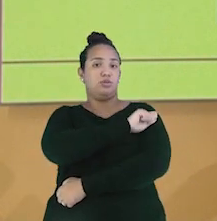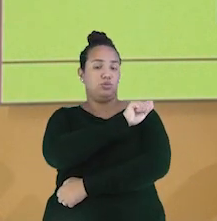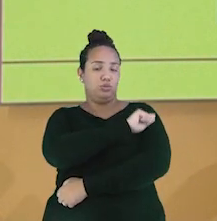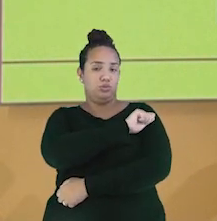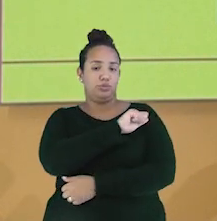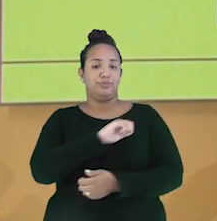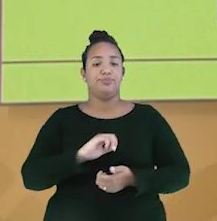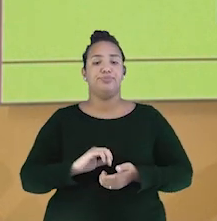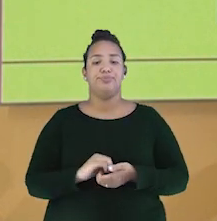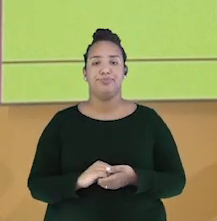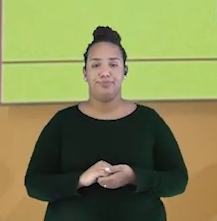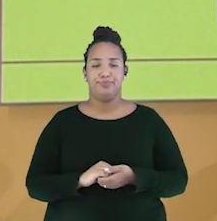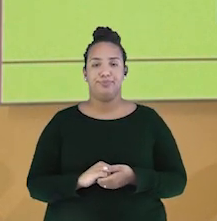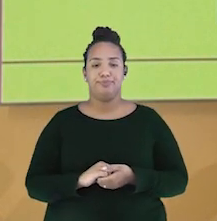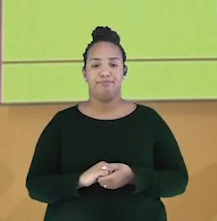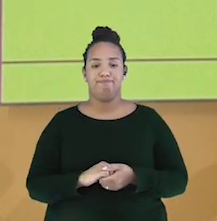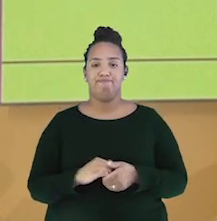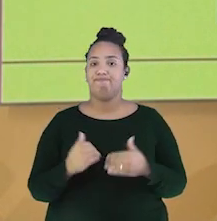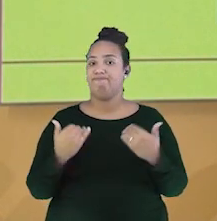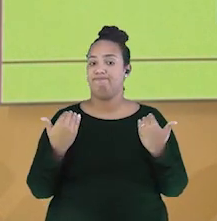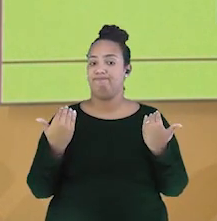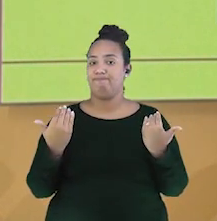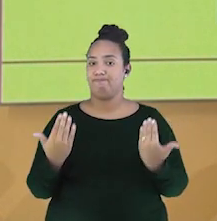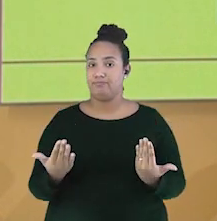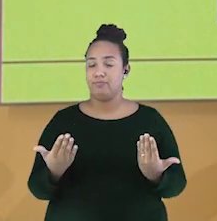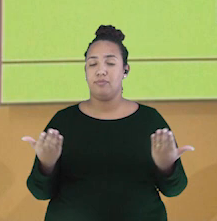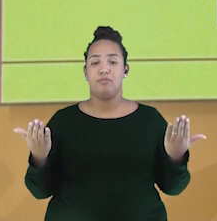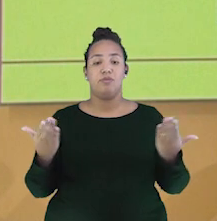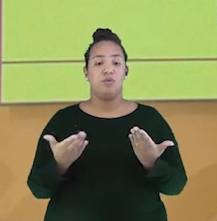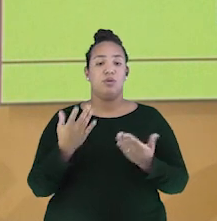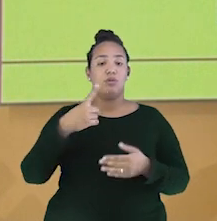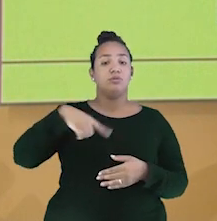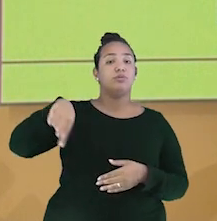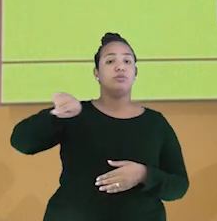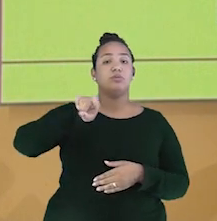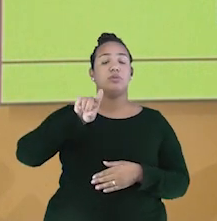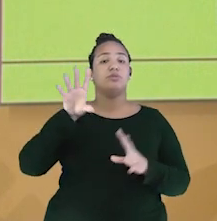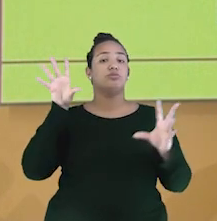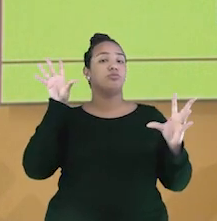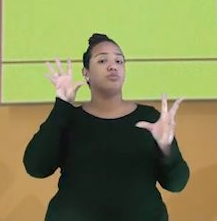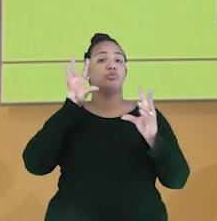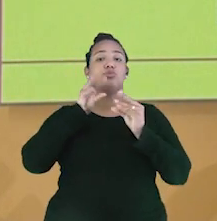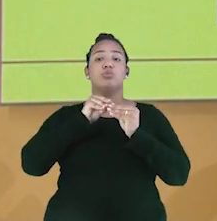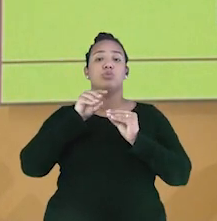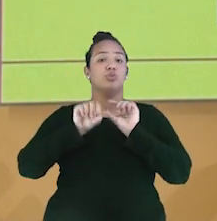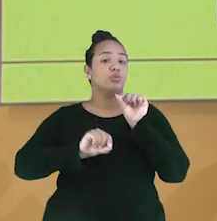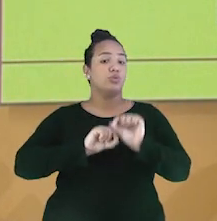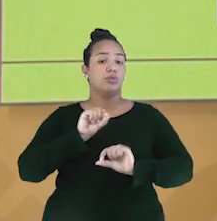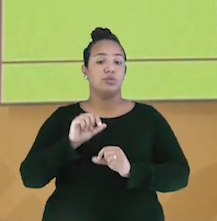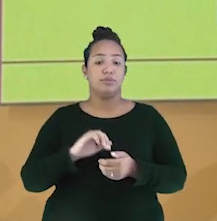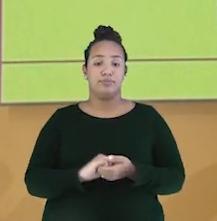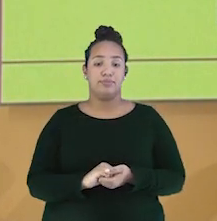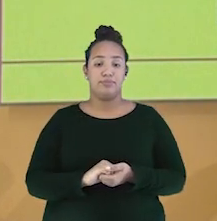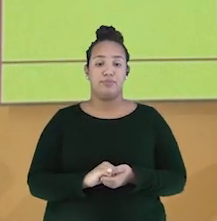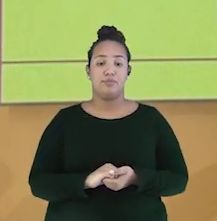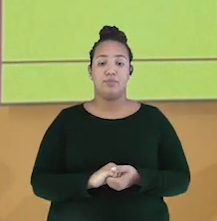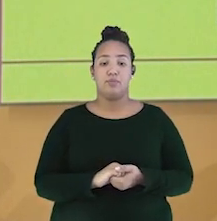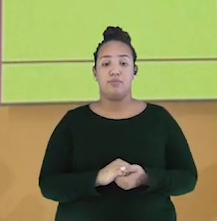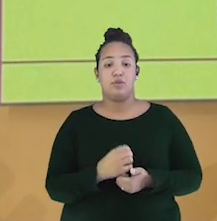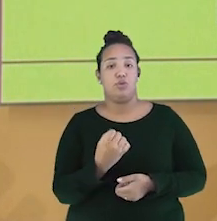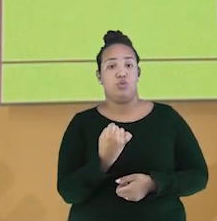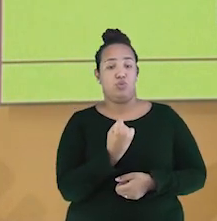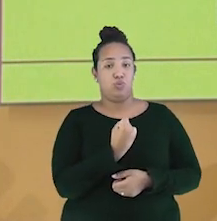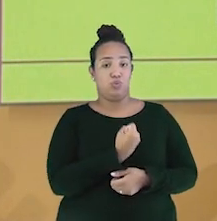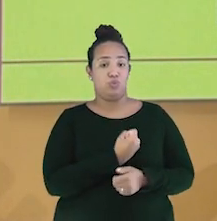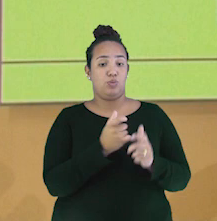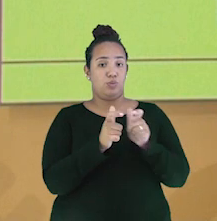pesquisa e então que conclusão entre outras podemos chegar que o maior número de meninos e